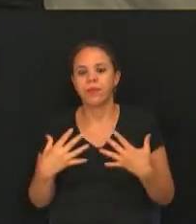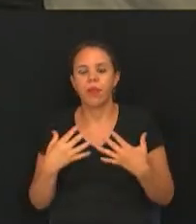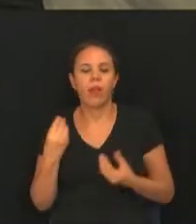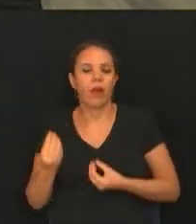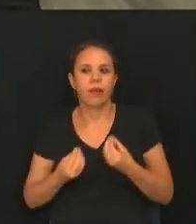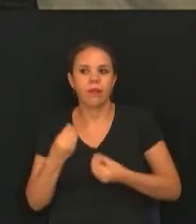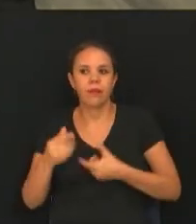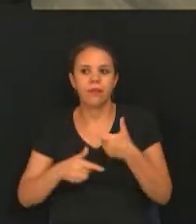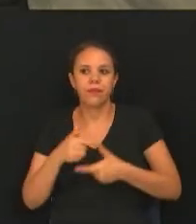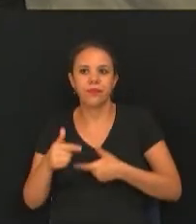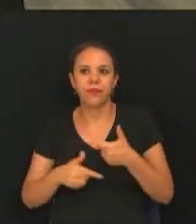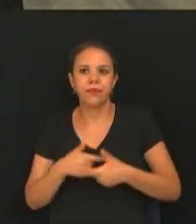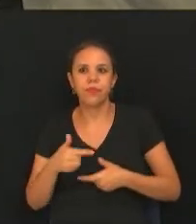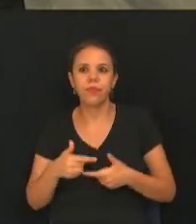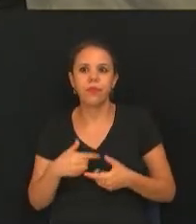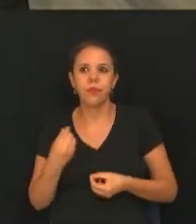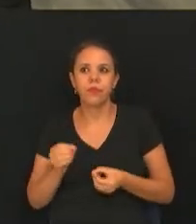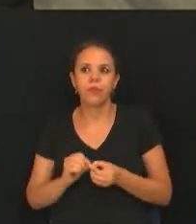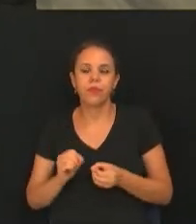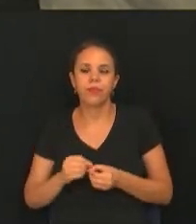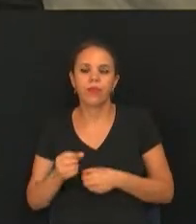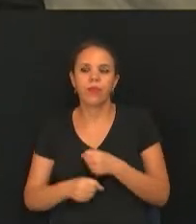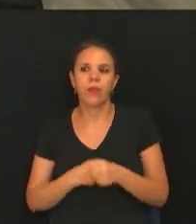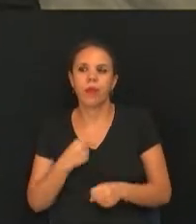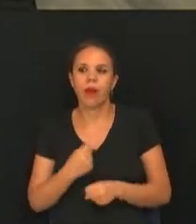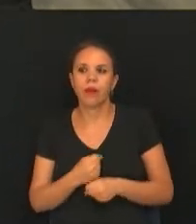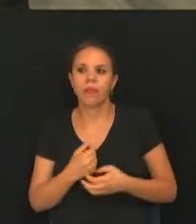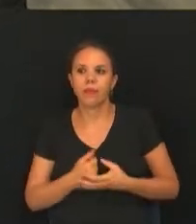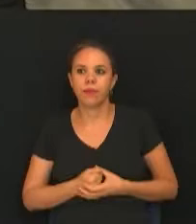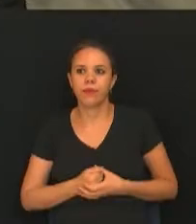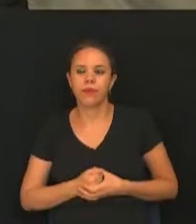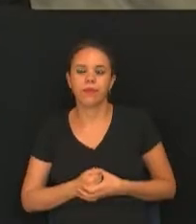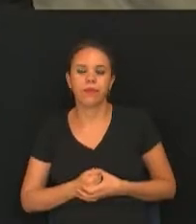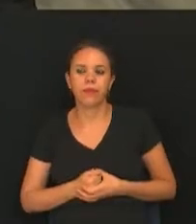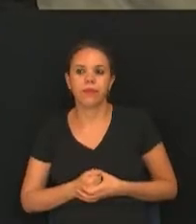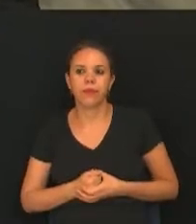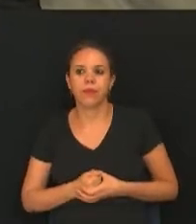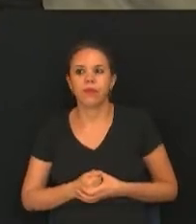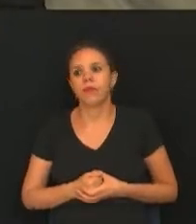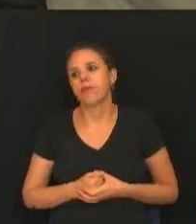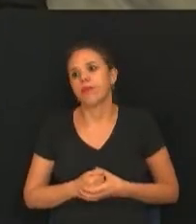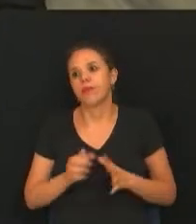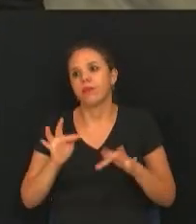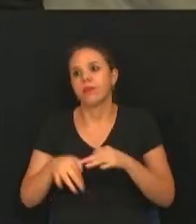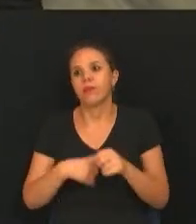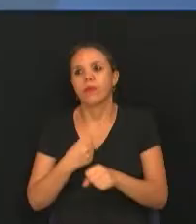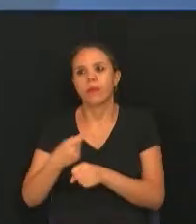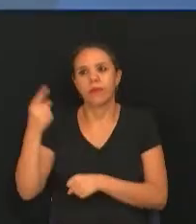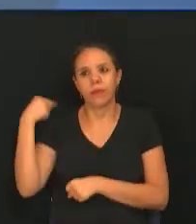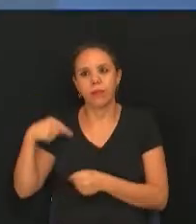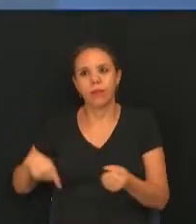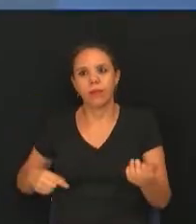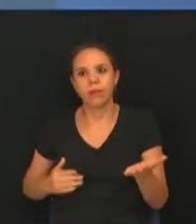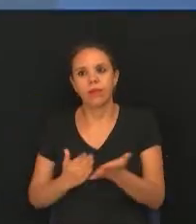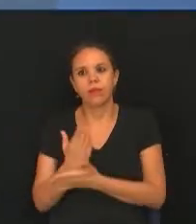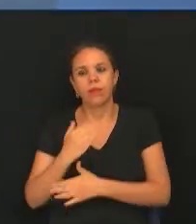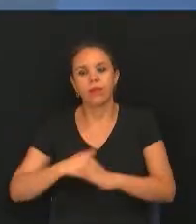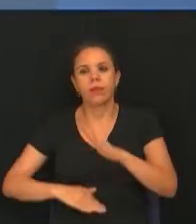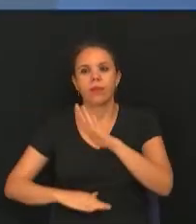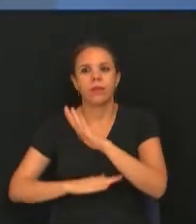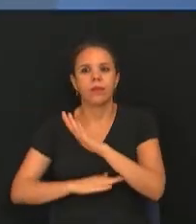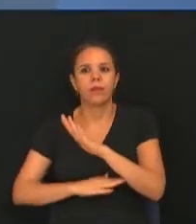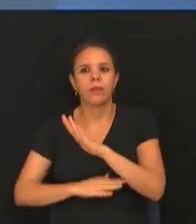sido o trabalho dessa frente, como vai ser esse ano. Então, no final do ano passado, a gente aprovou aqui na casa